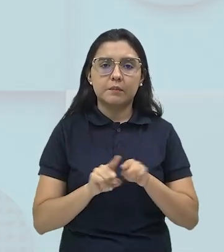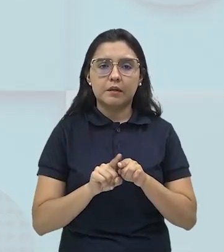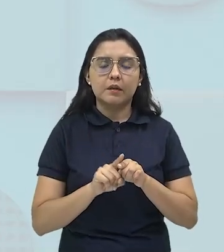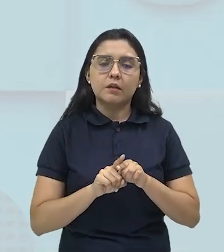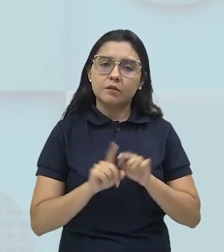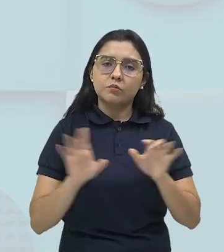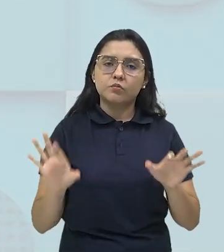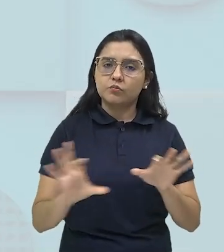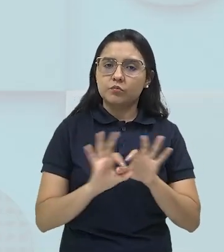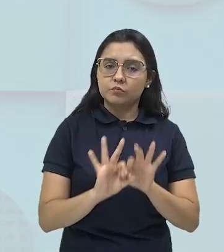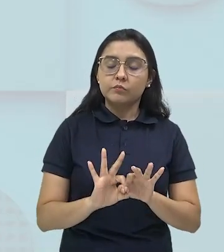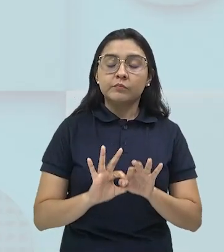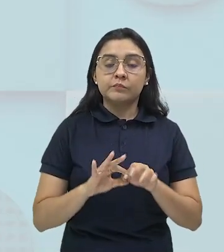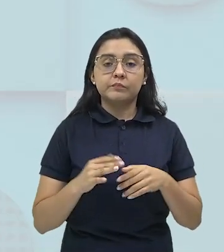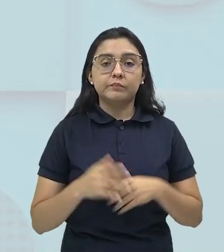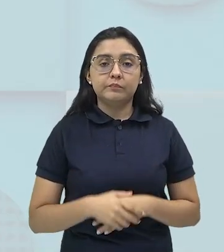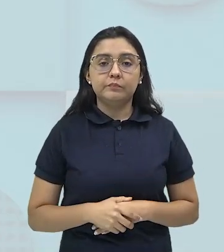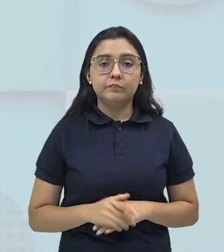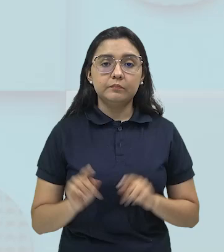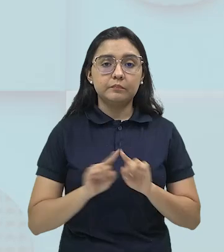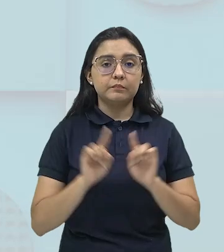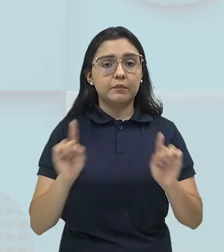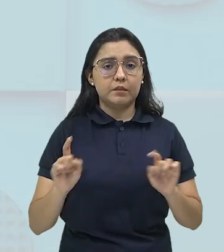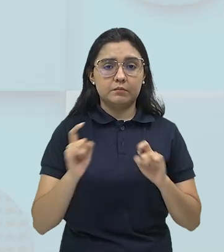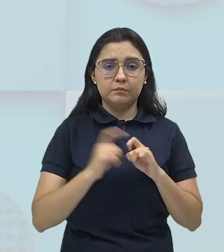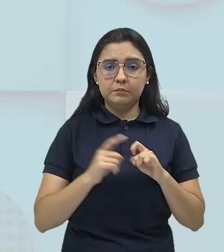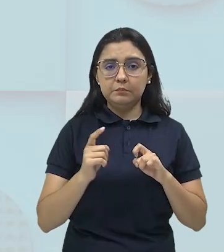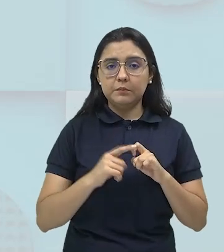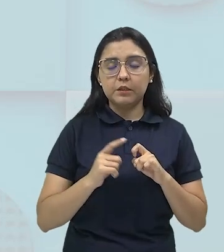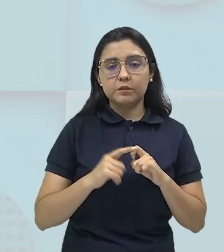outro. E no caso o médico ele não